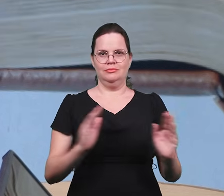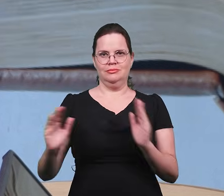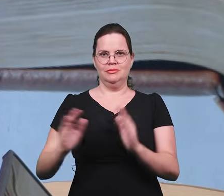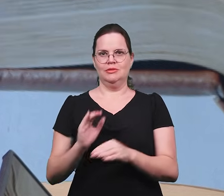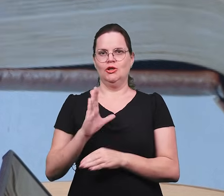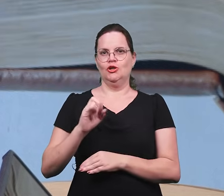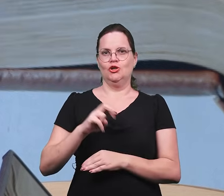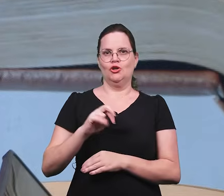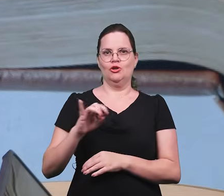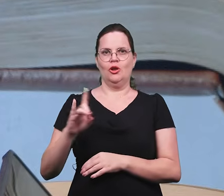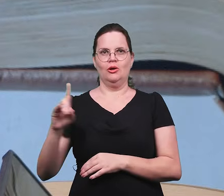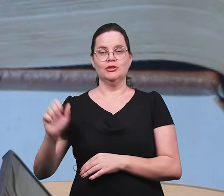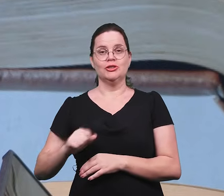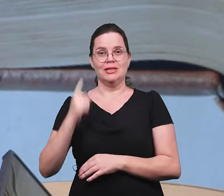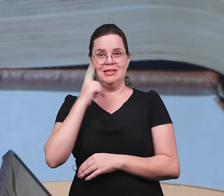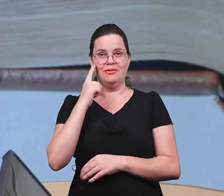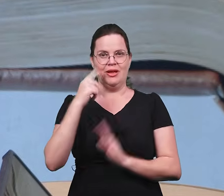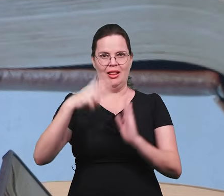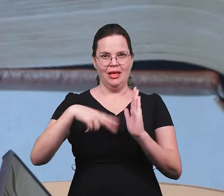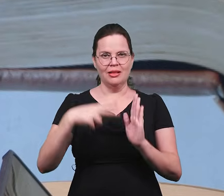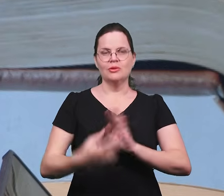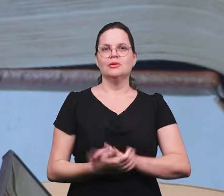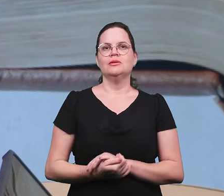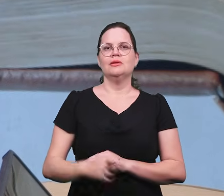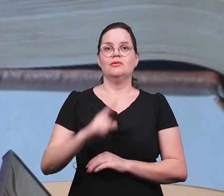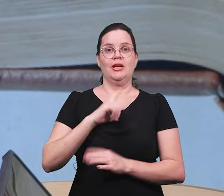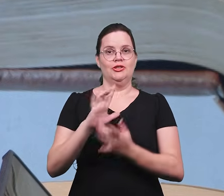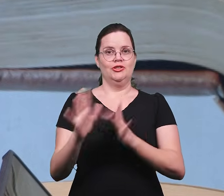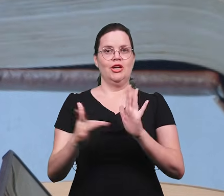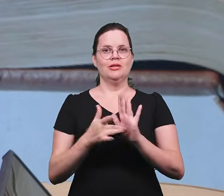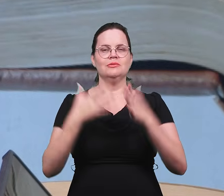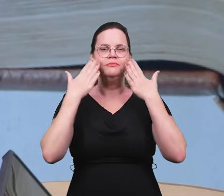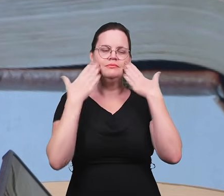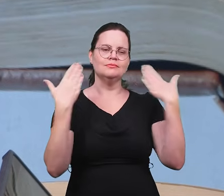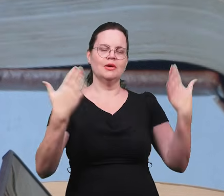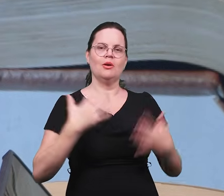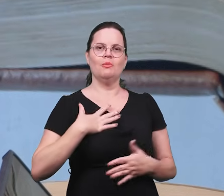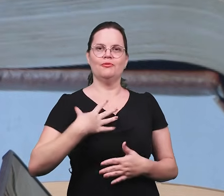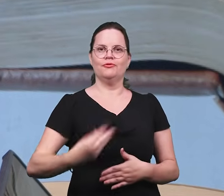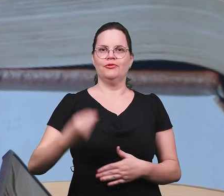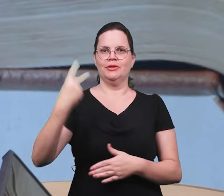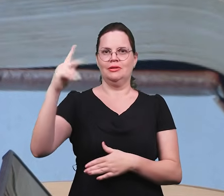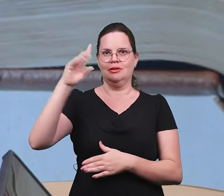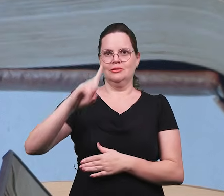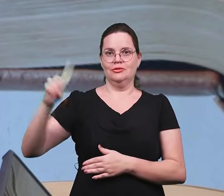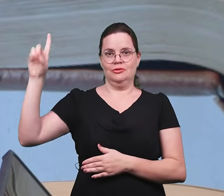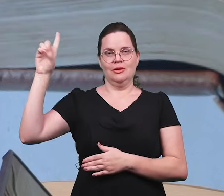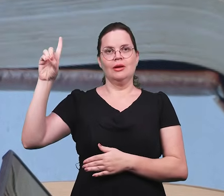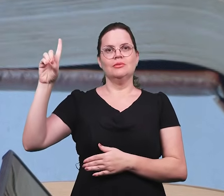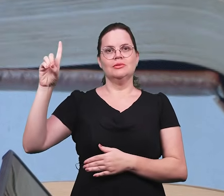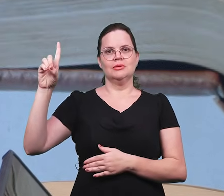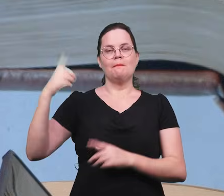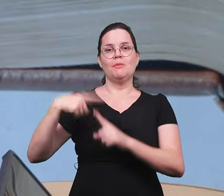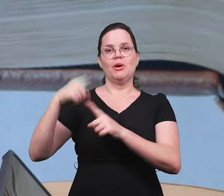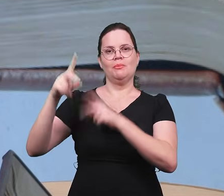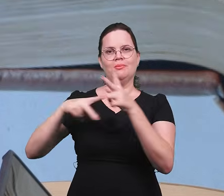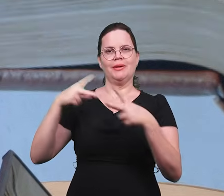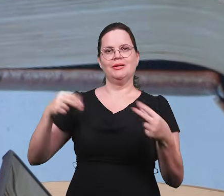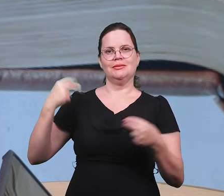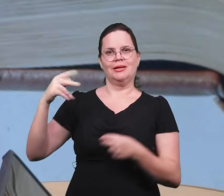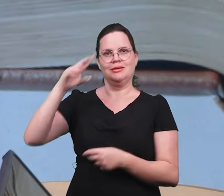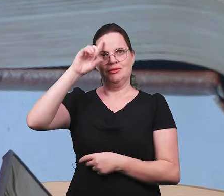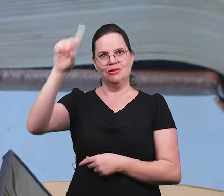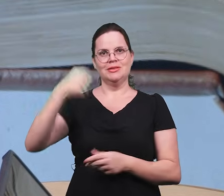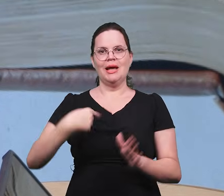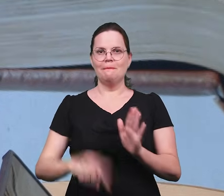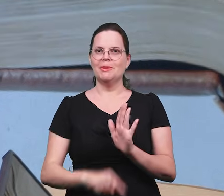ordem cronológica, Jesus se revelou como Filho de Deus aqui, né, porque ele disse que ele era o dom de